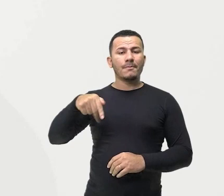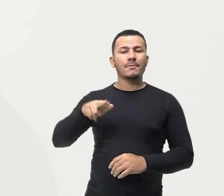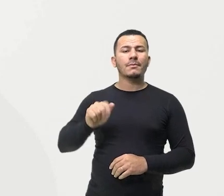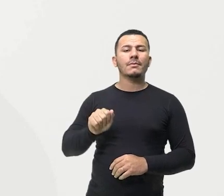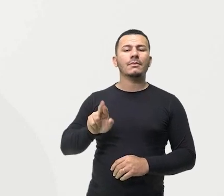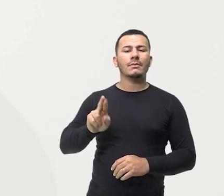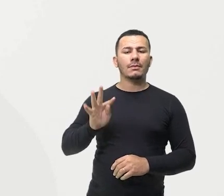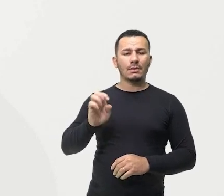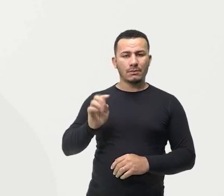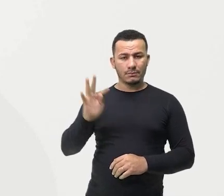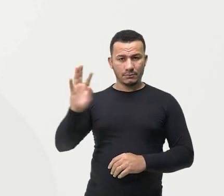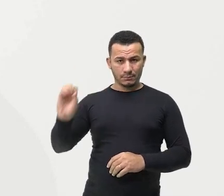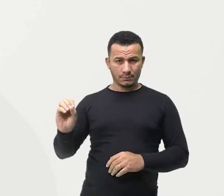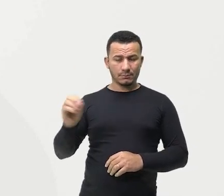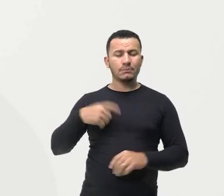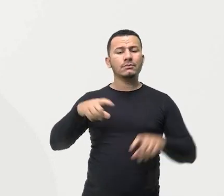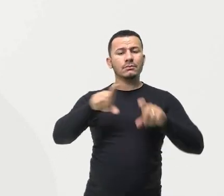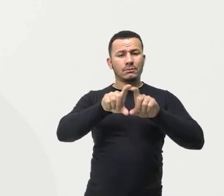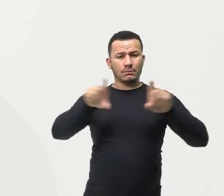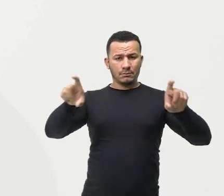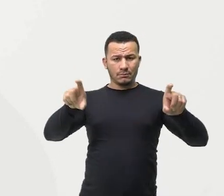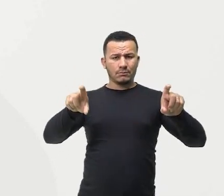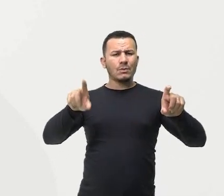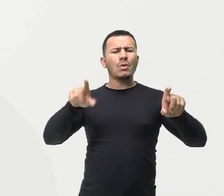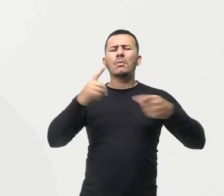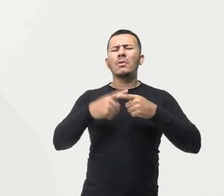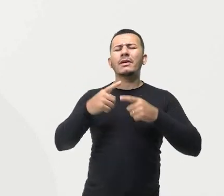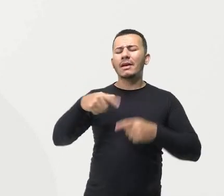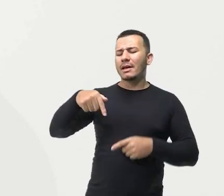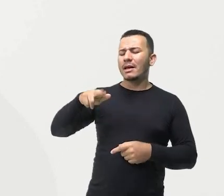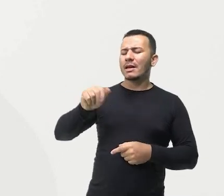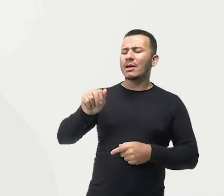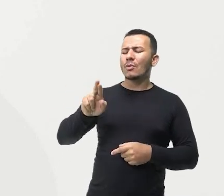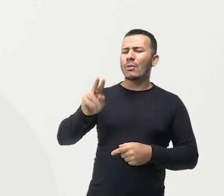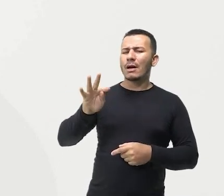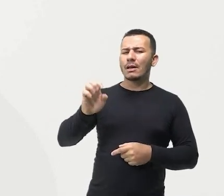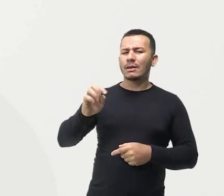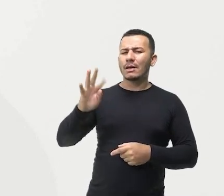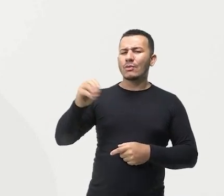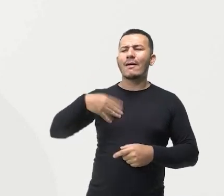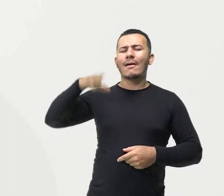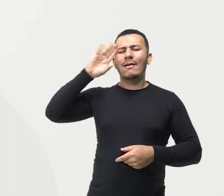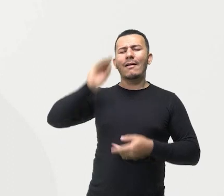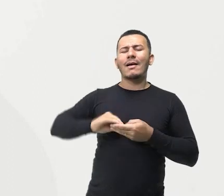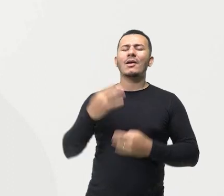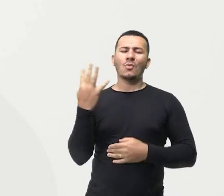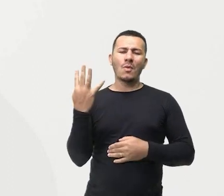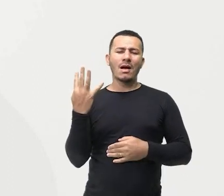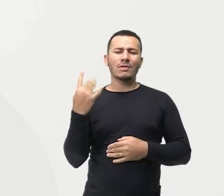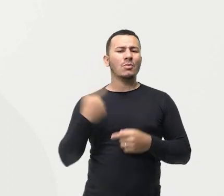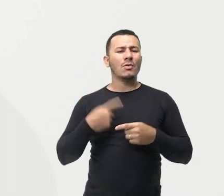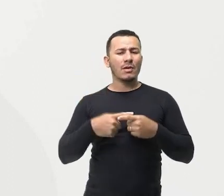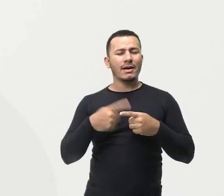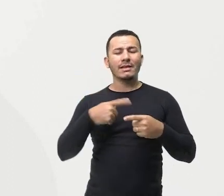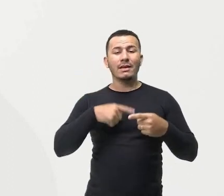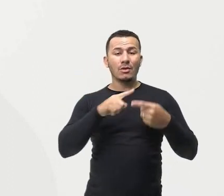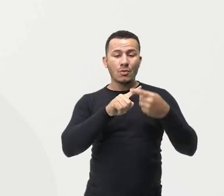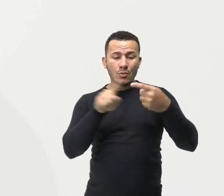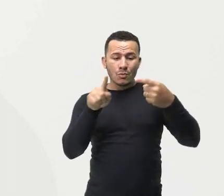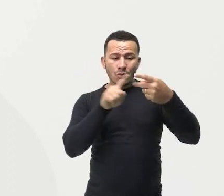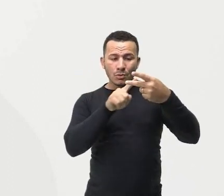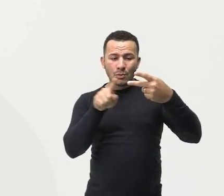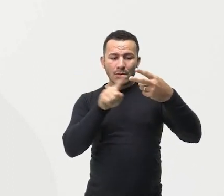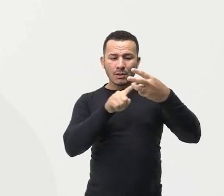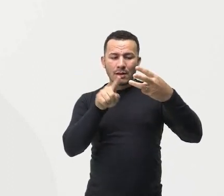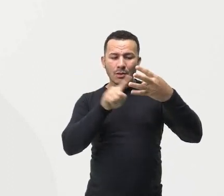Quarteto. Perceba que tem origem lá na palavra 4. Por quê? Nós temos 4 versos agrupados. E aí, a